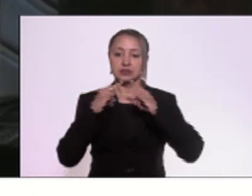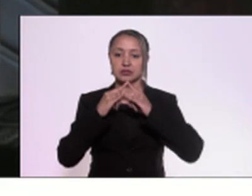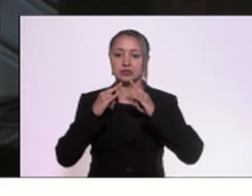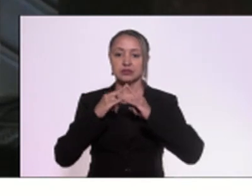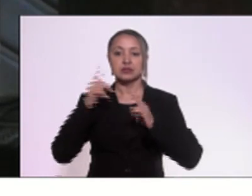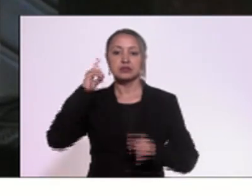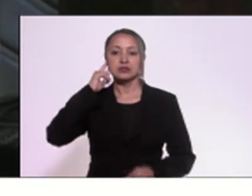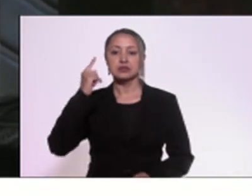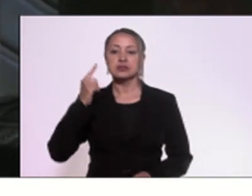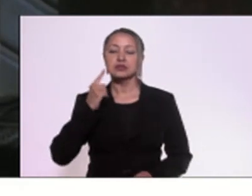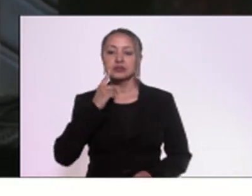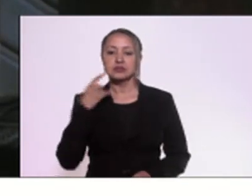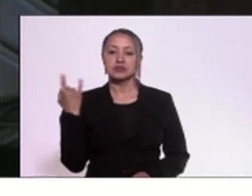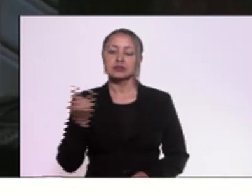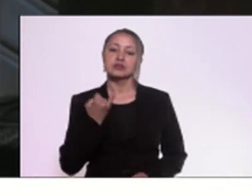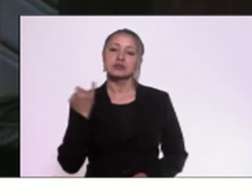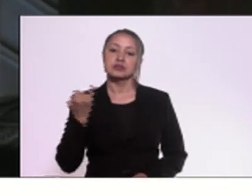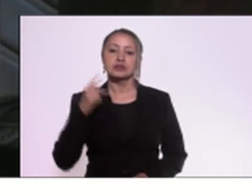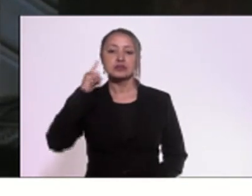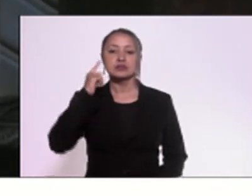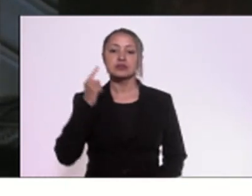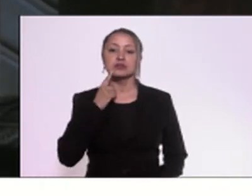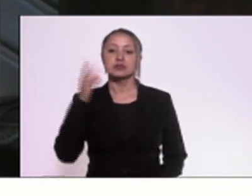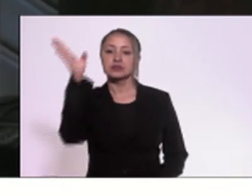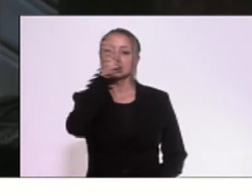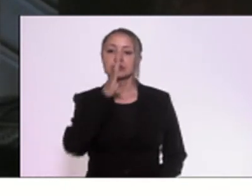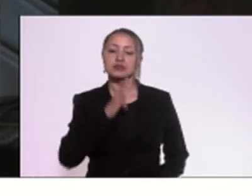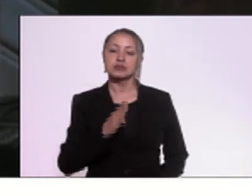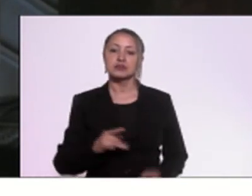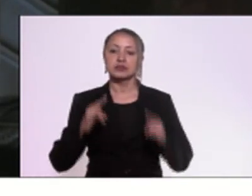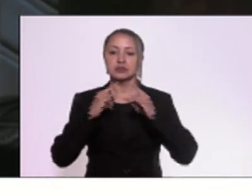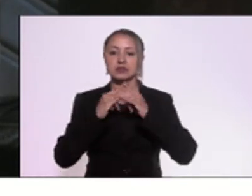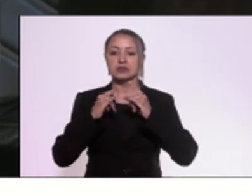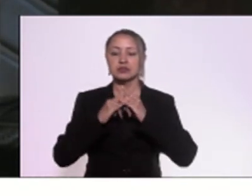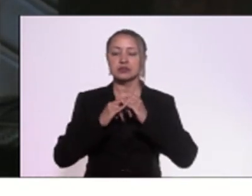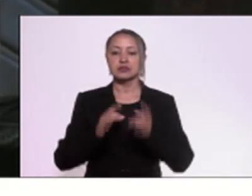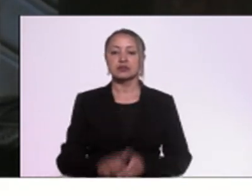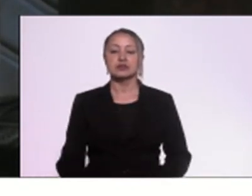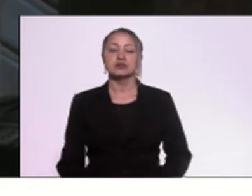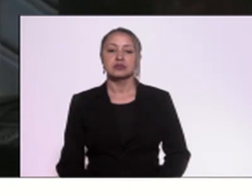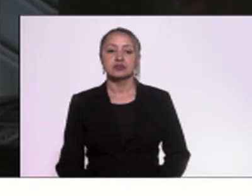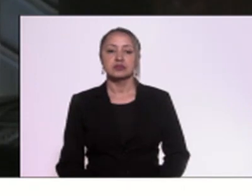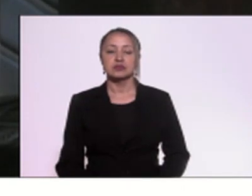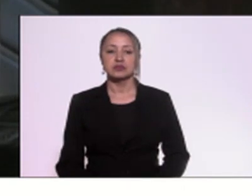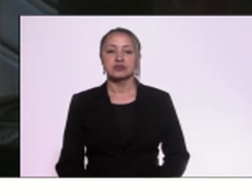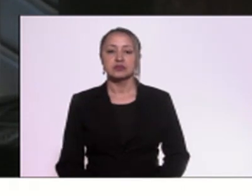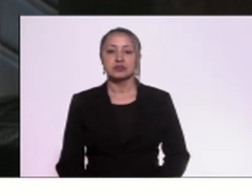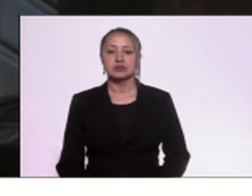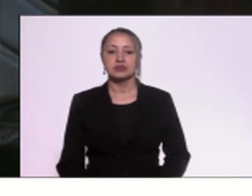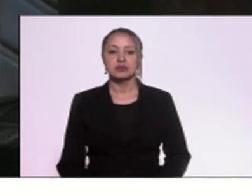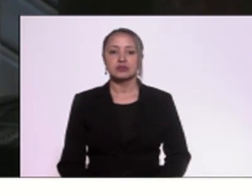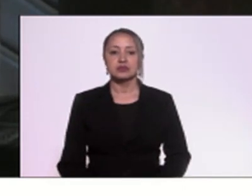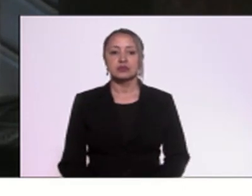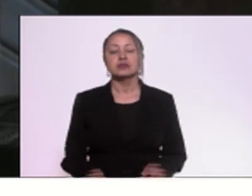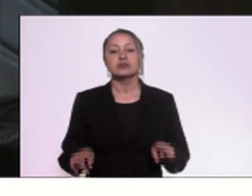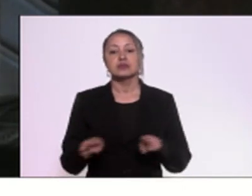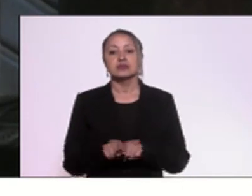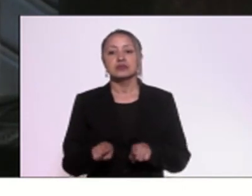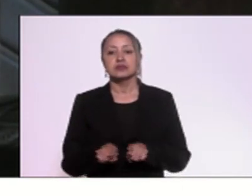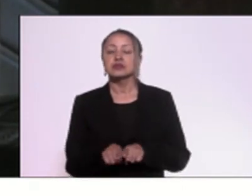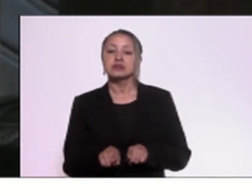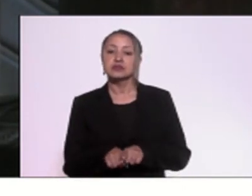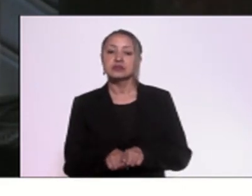Parabéns, querido amigo, conta comigo, o que puder ajudar eu vou ajudar, e obrigada novamente, Max, por